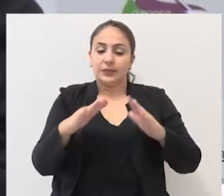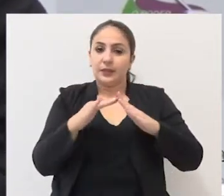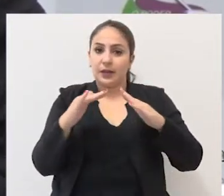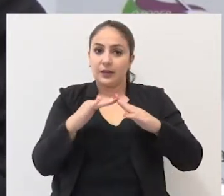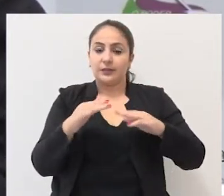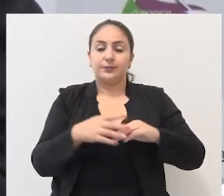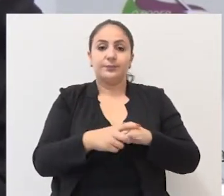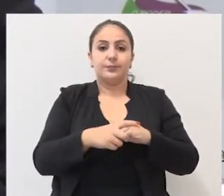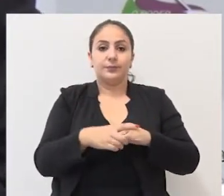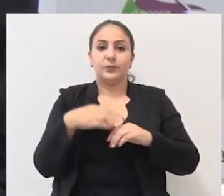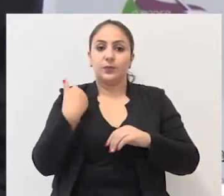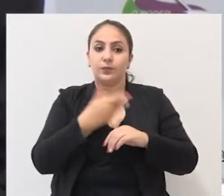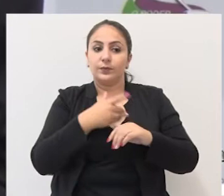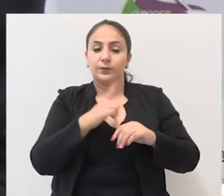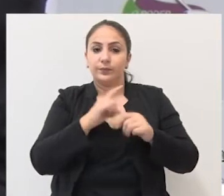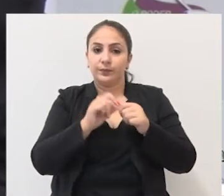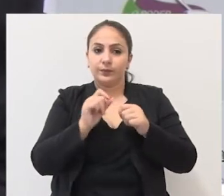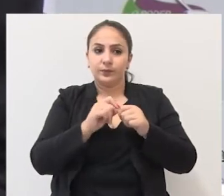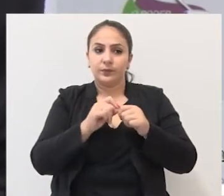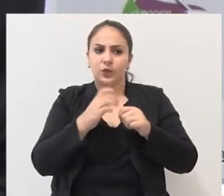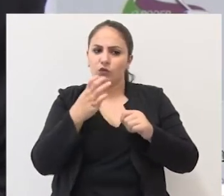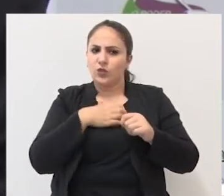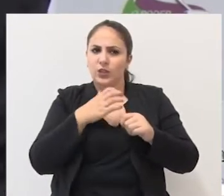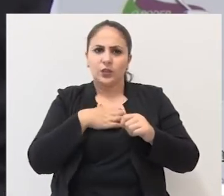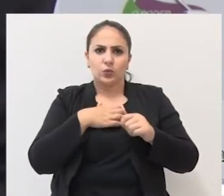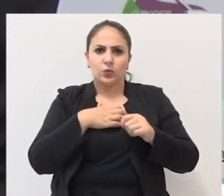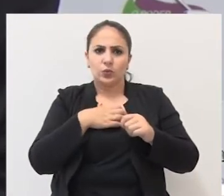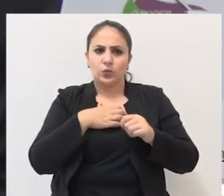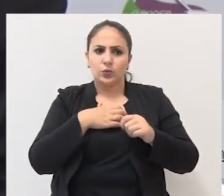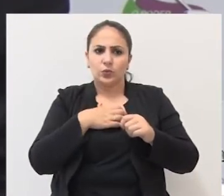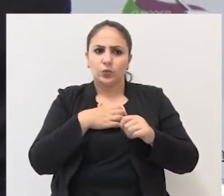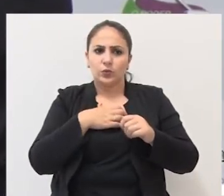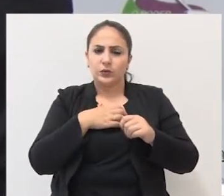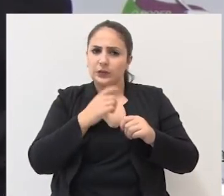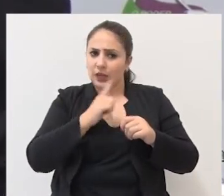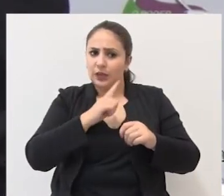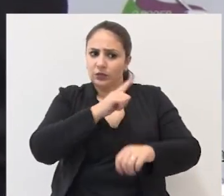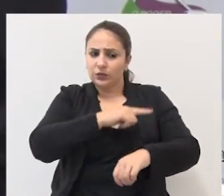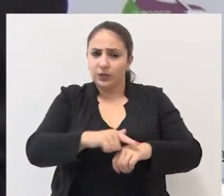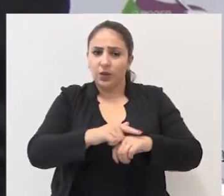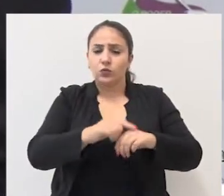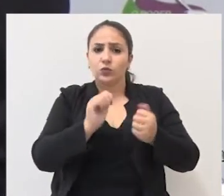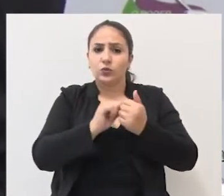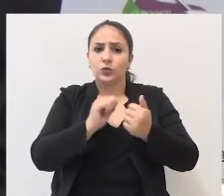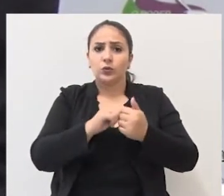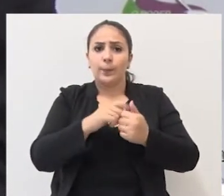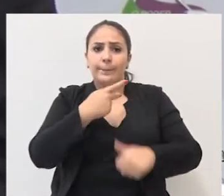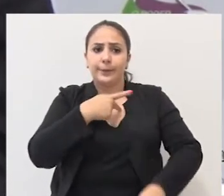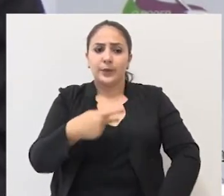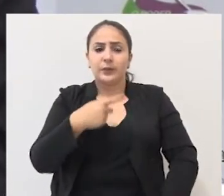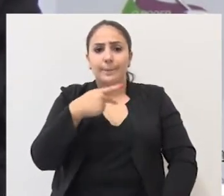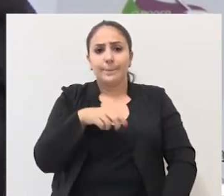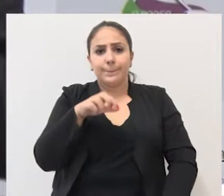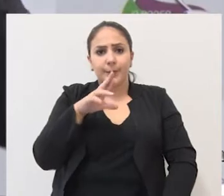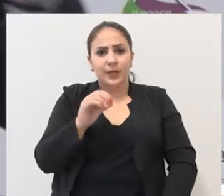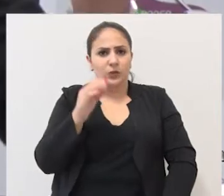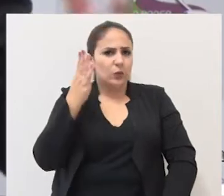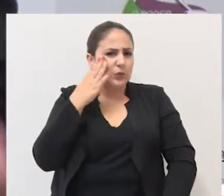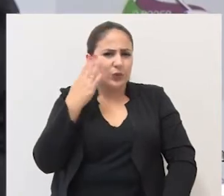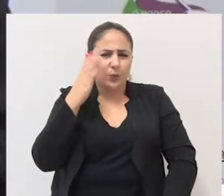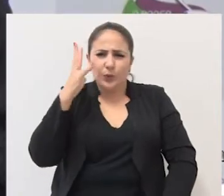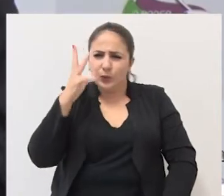essa casa. Nos reunimos de maneira educada, vereador Alex, com o presidente Pedro Danelli, que soube conduzir